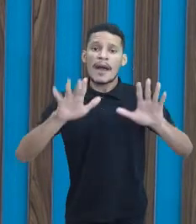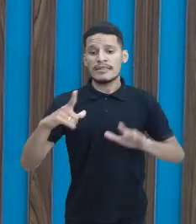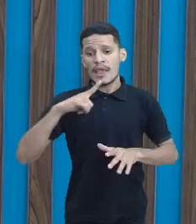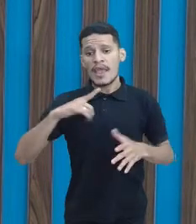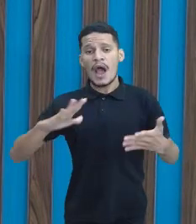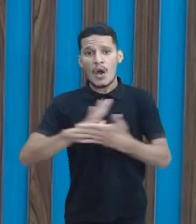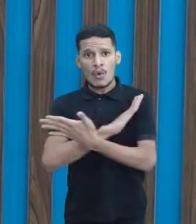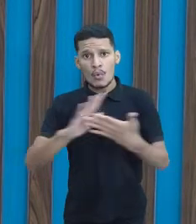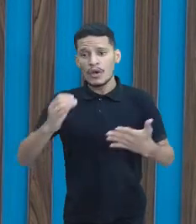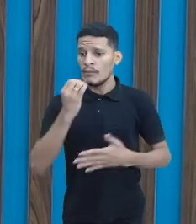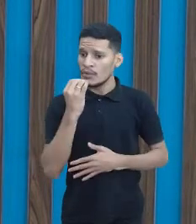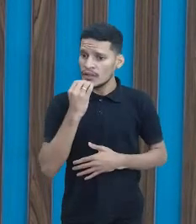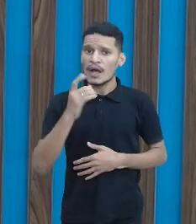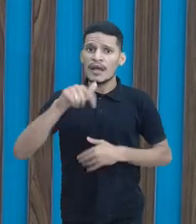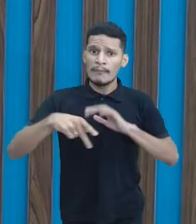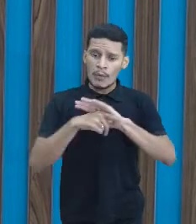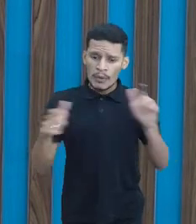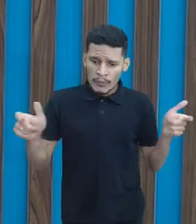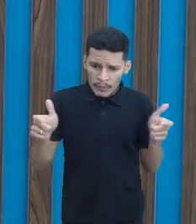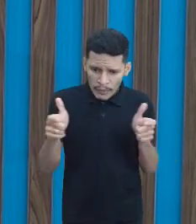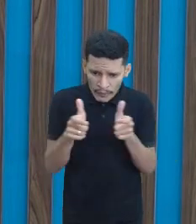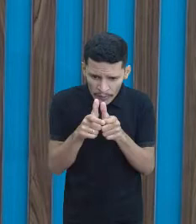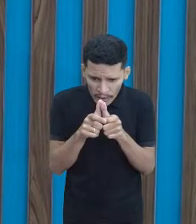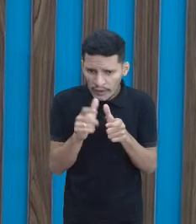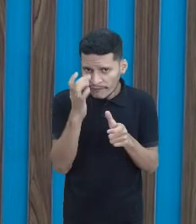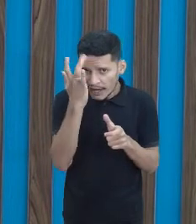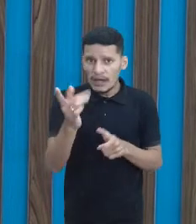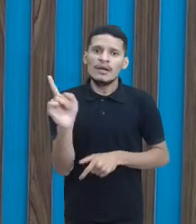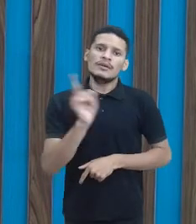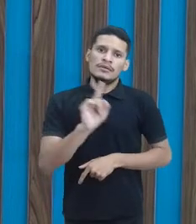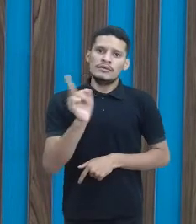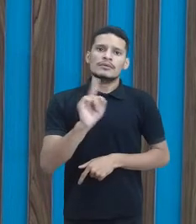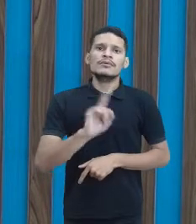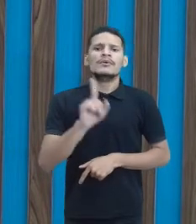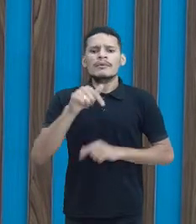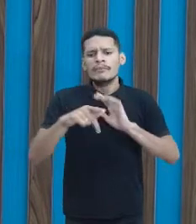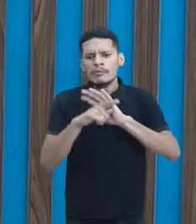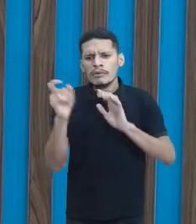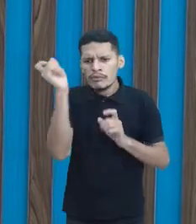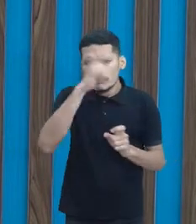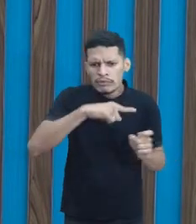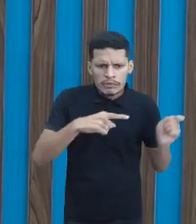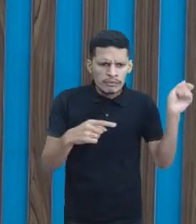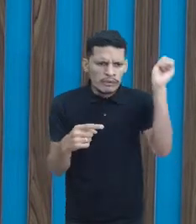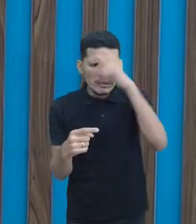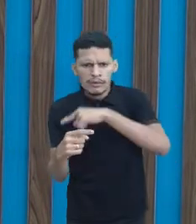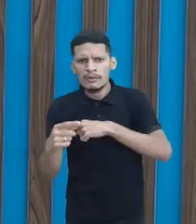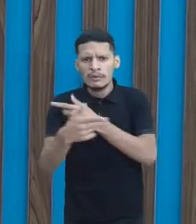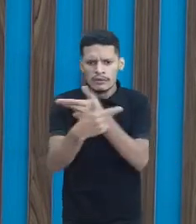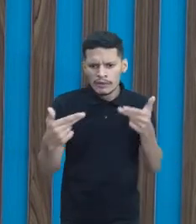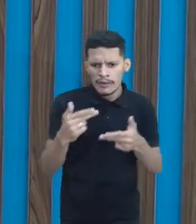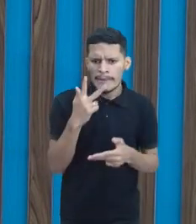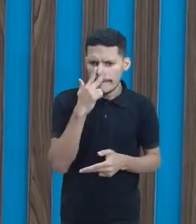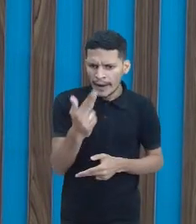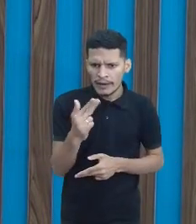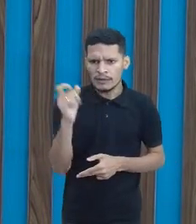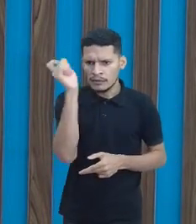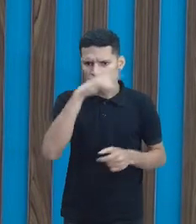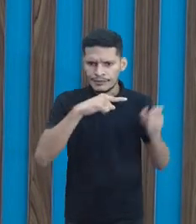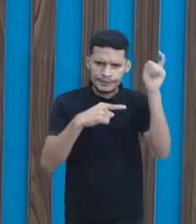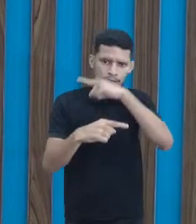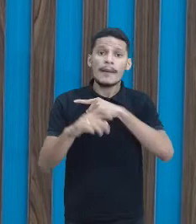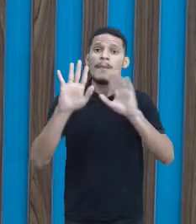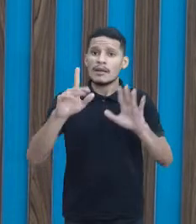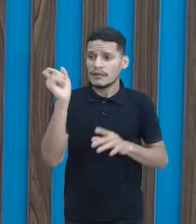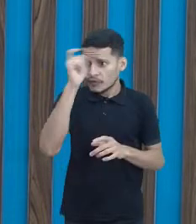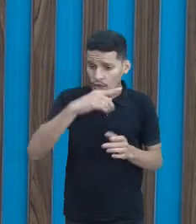estão disfarçadas de coisas que não parecem ser fáceis, coisas que parecem ser difíceis. Essa dificuldade é apenas o começo, sempre tem